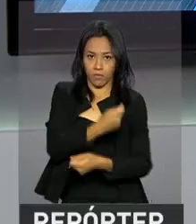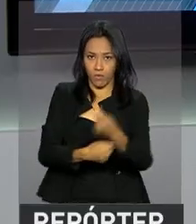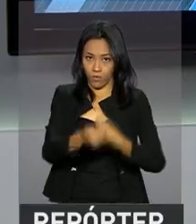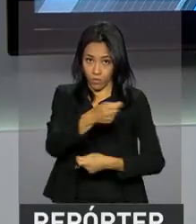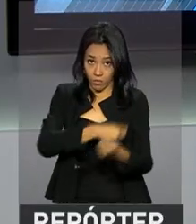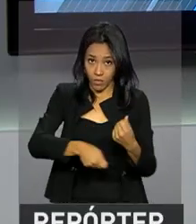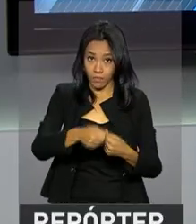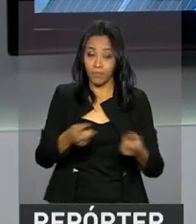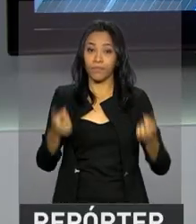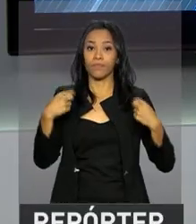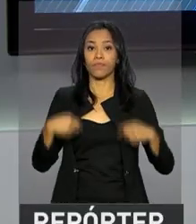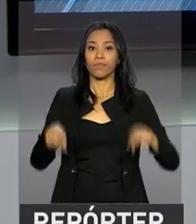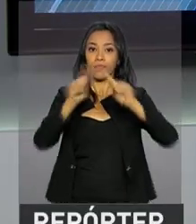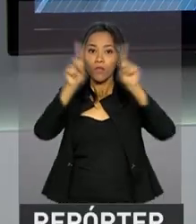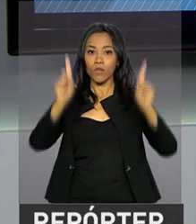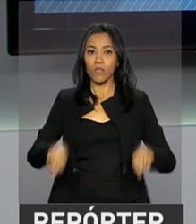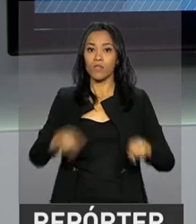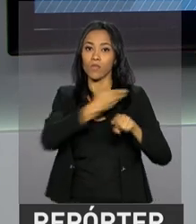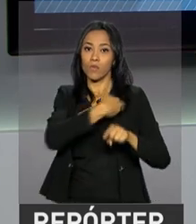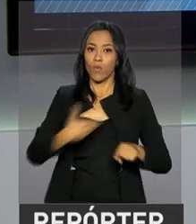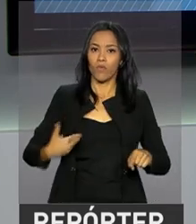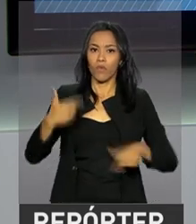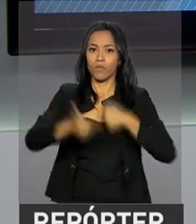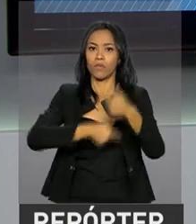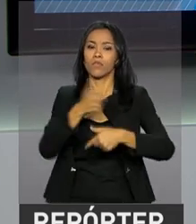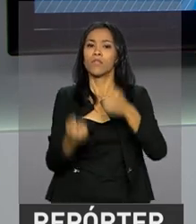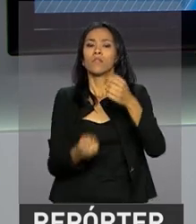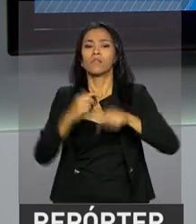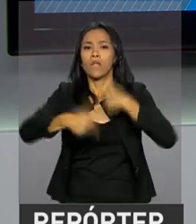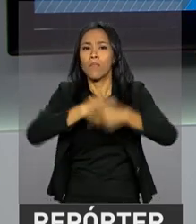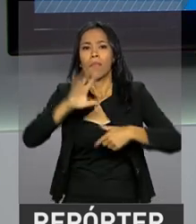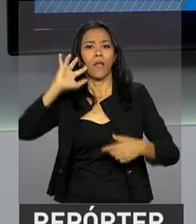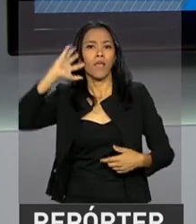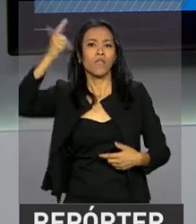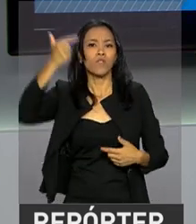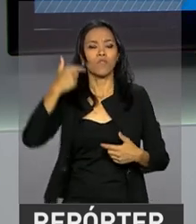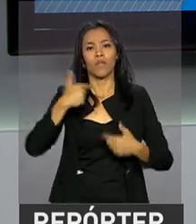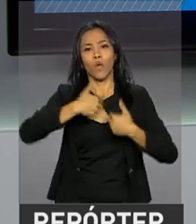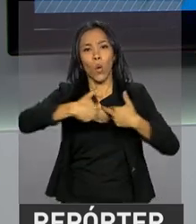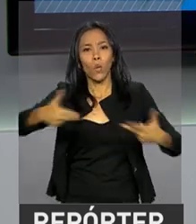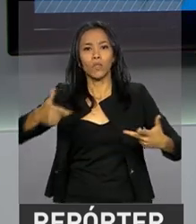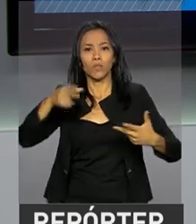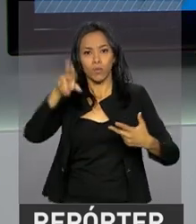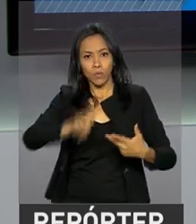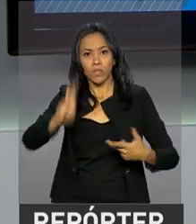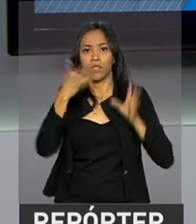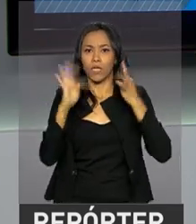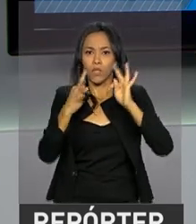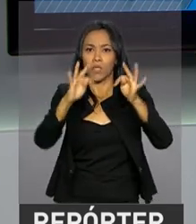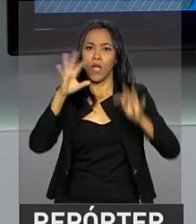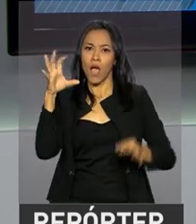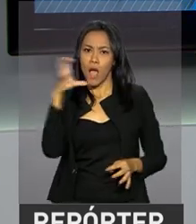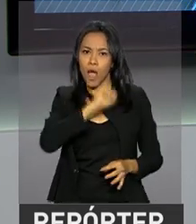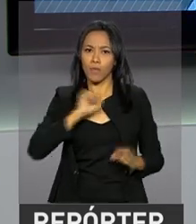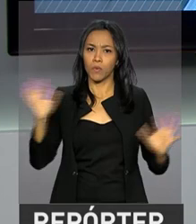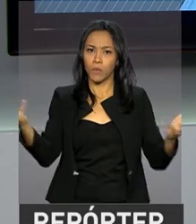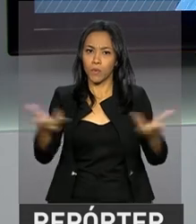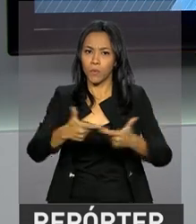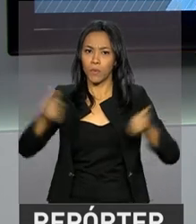o serviço público trabalha na criação de soluções tecnológicas para tornar mais eficientes rápidas e transparentes